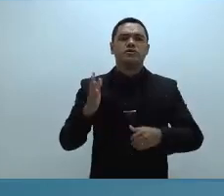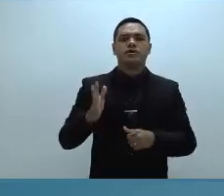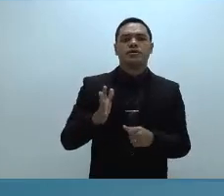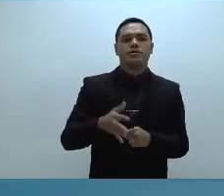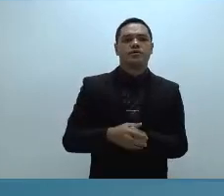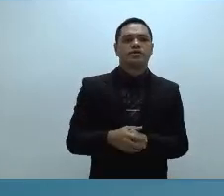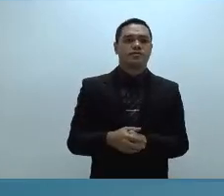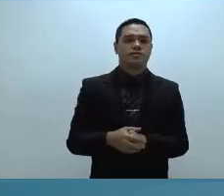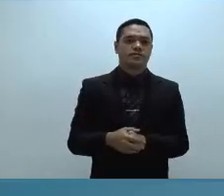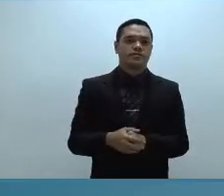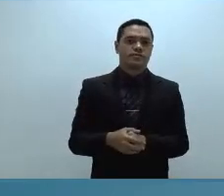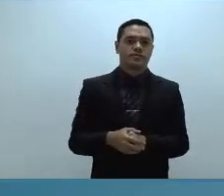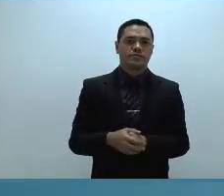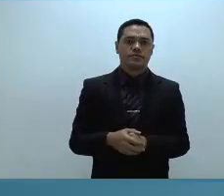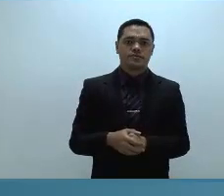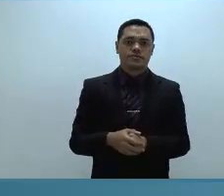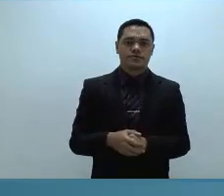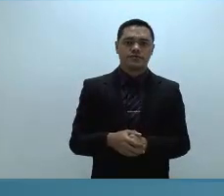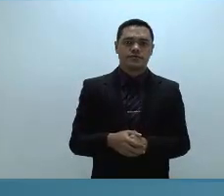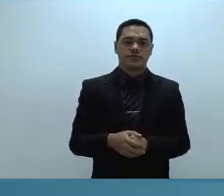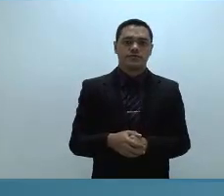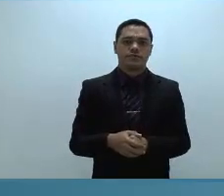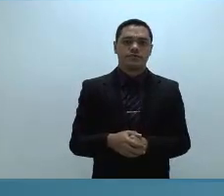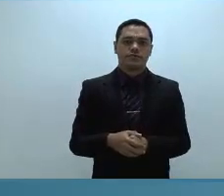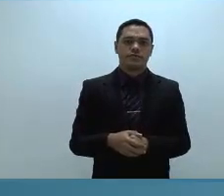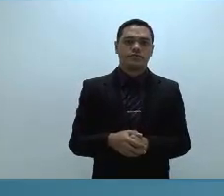julgado? O